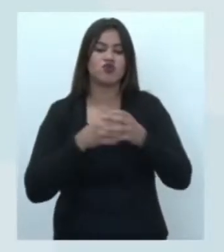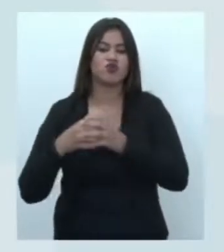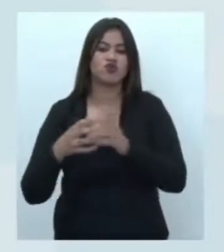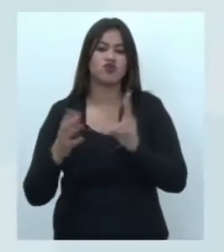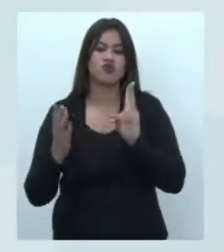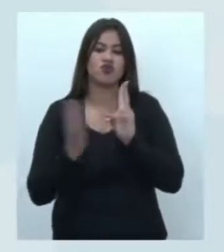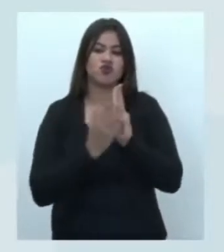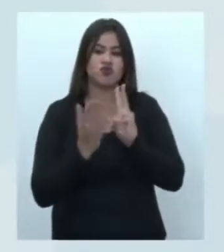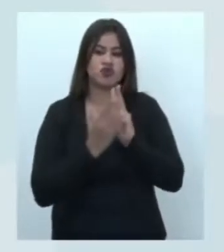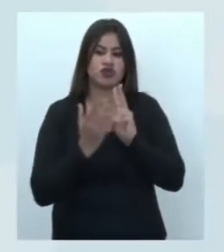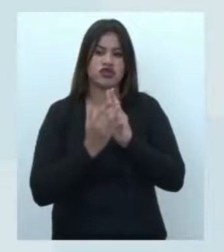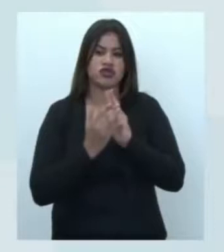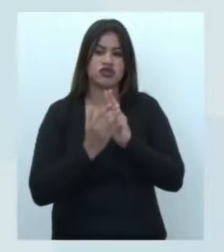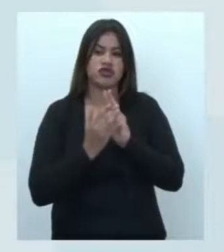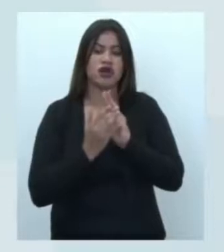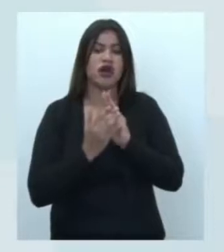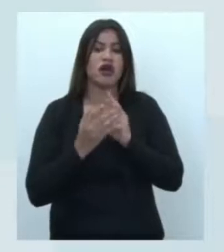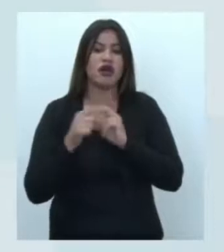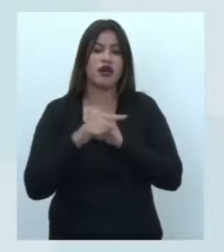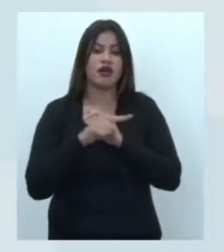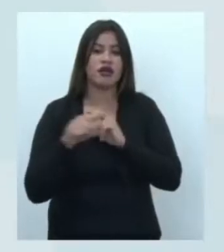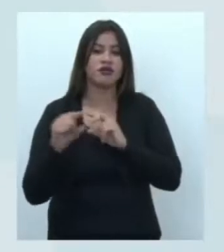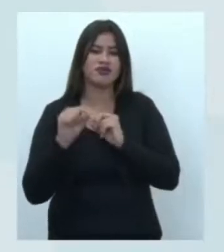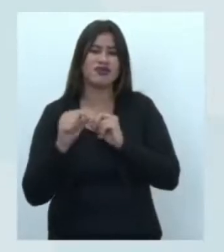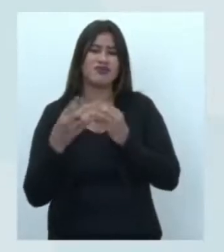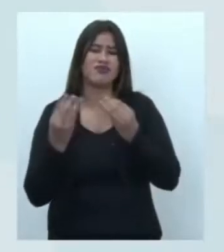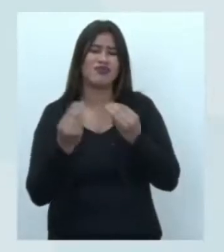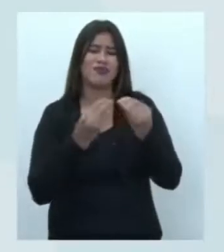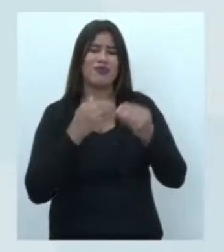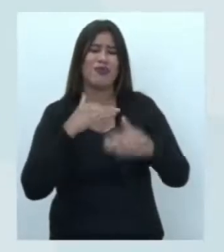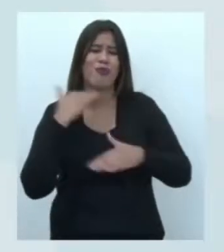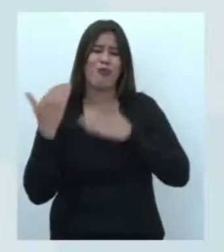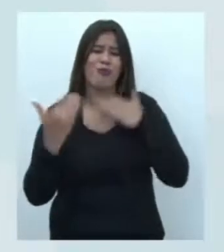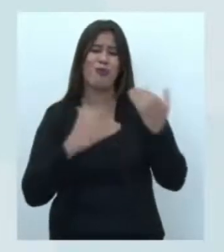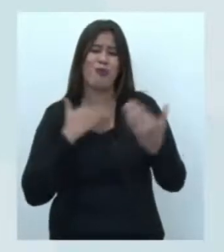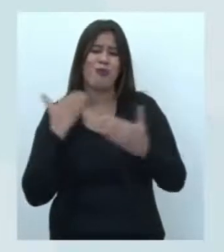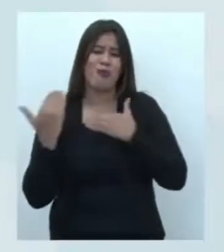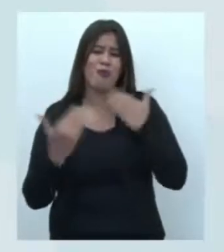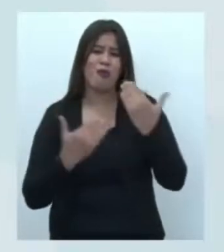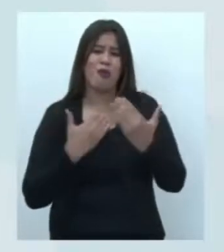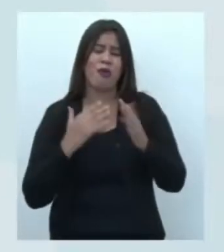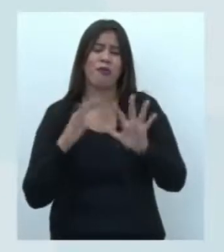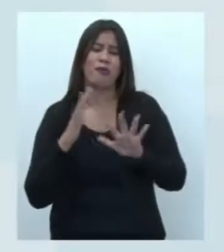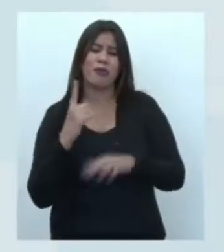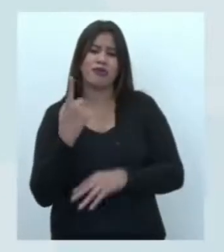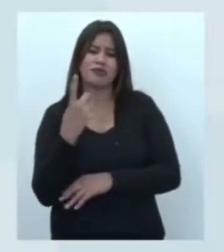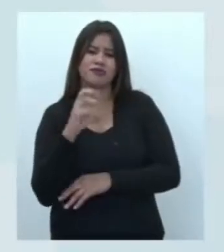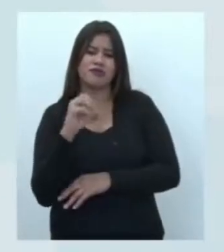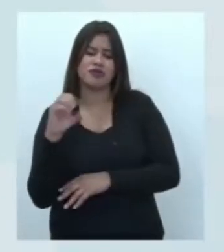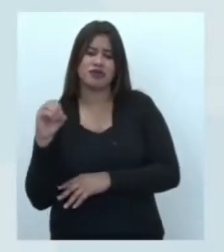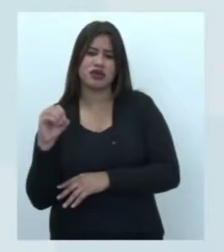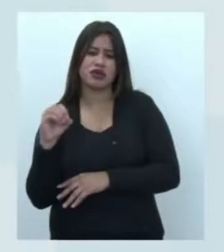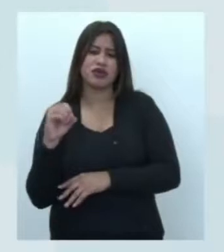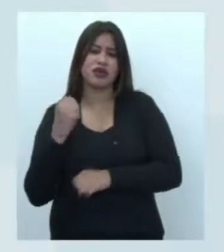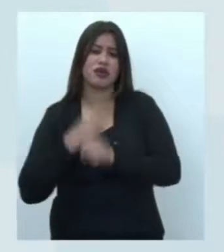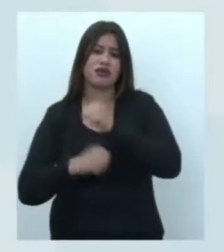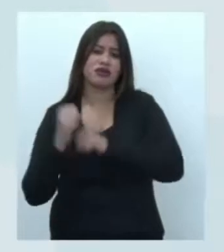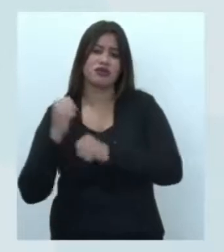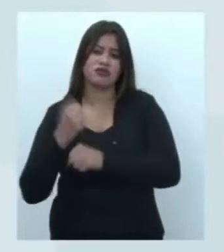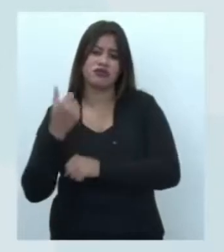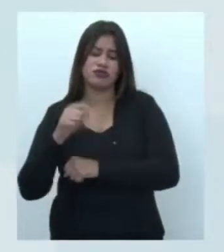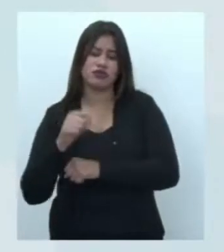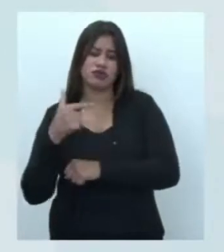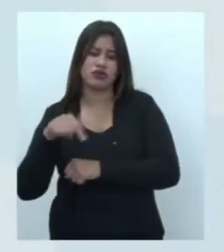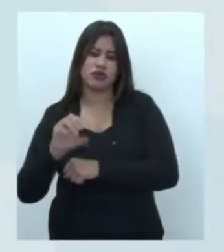foram, em grande maioria, né, extintos. Estima-se que de 1500 até a década de 70 do